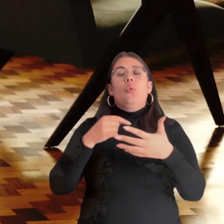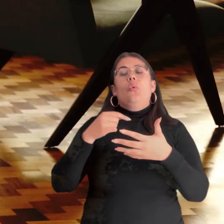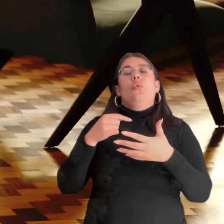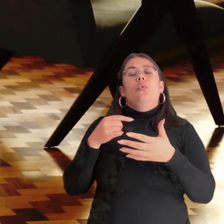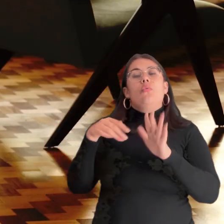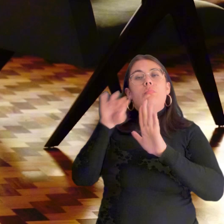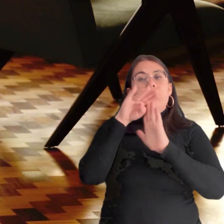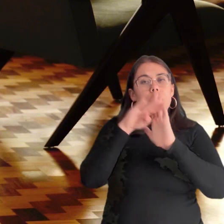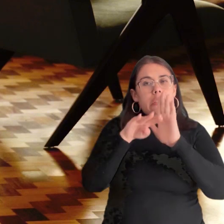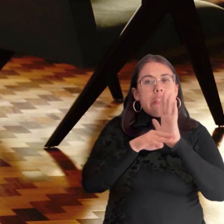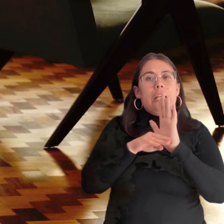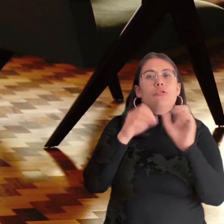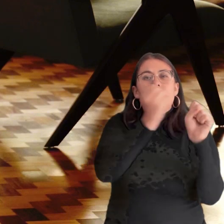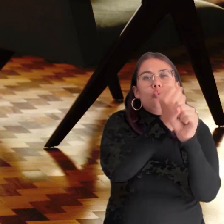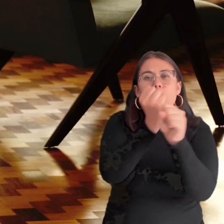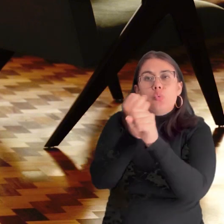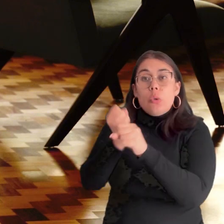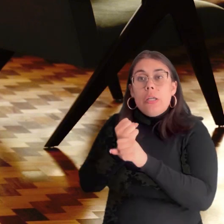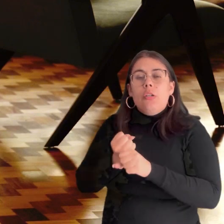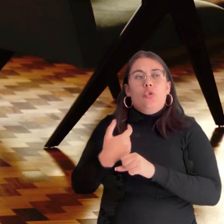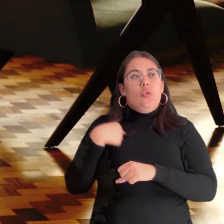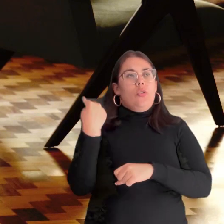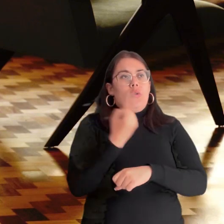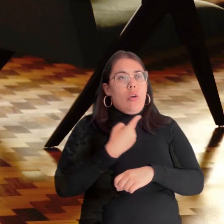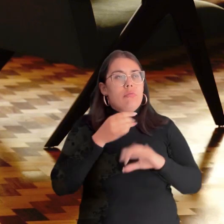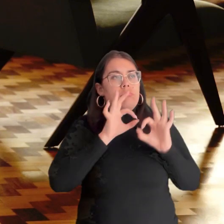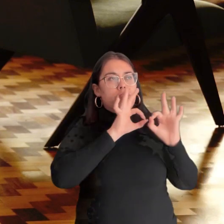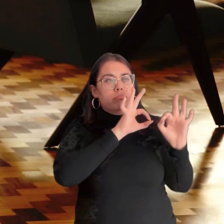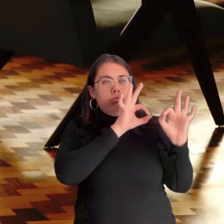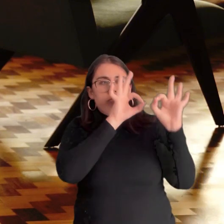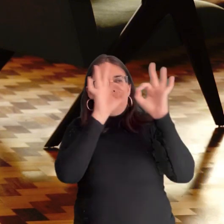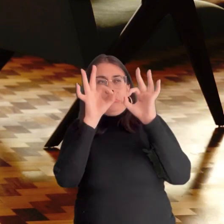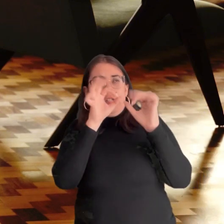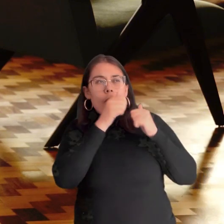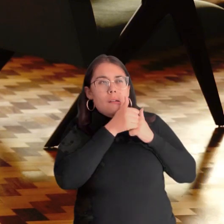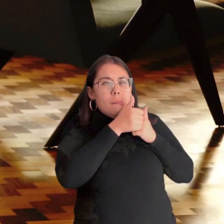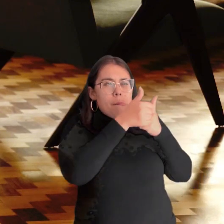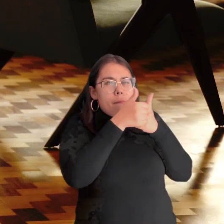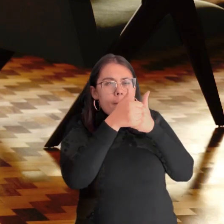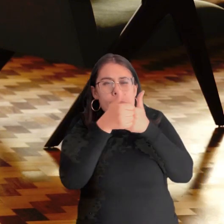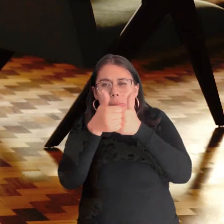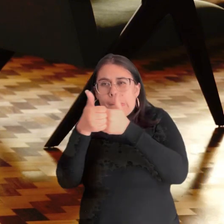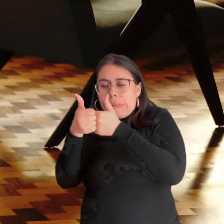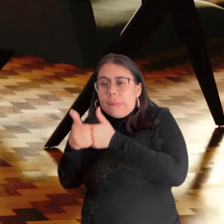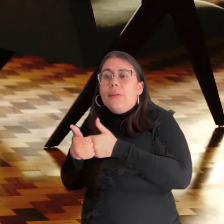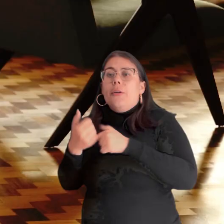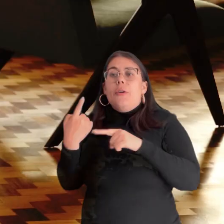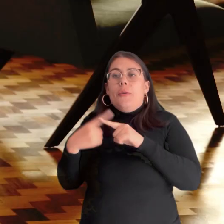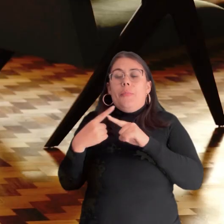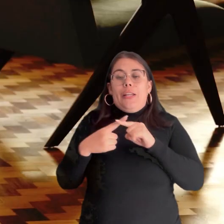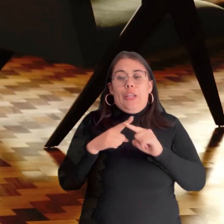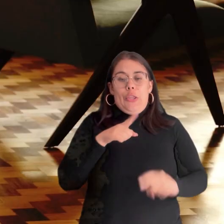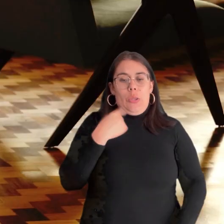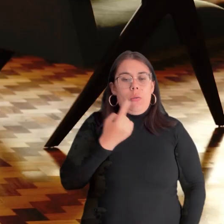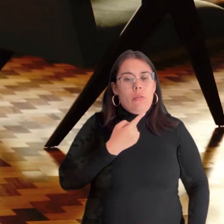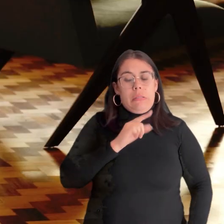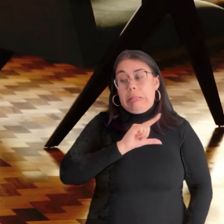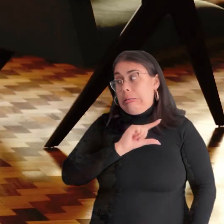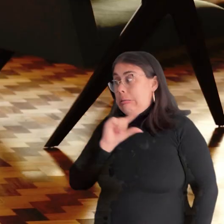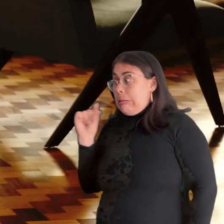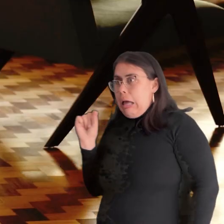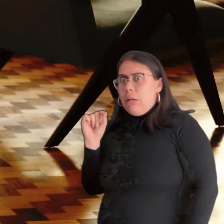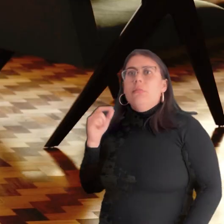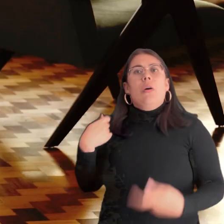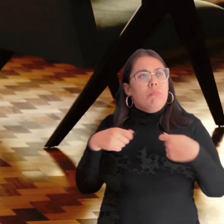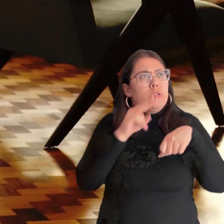como quem faz o projeto, sair da posição de supervisão, né, de verificação do processo executivo, e também é um